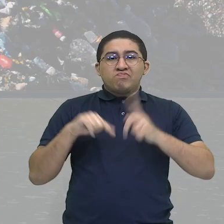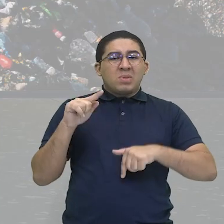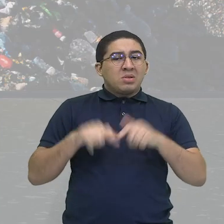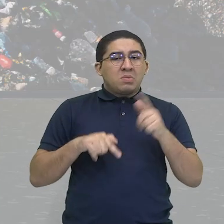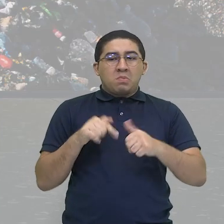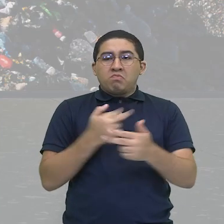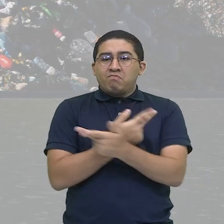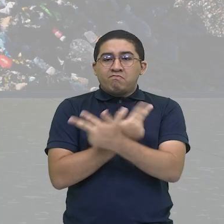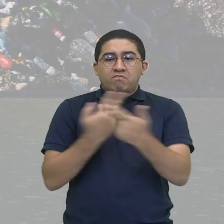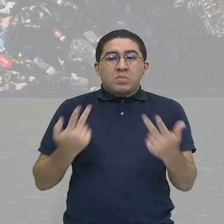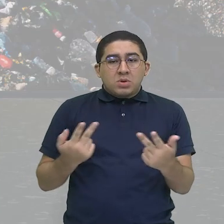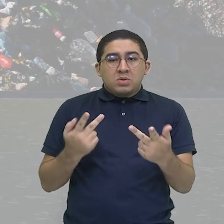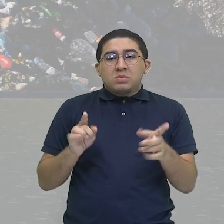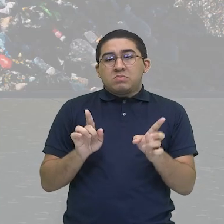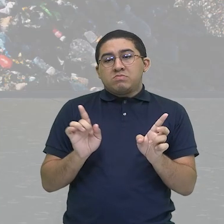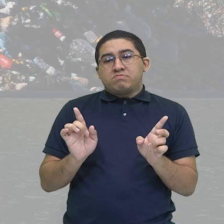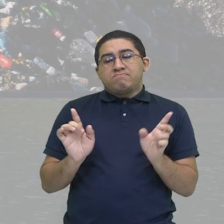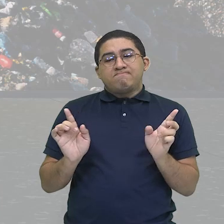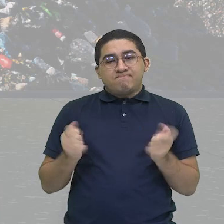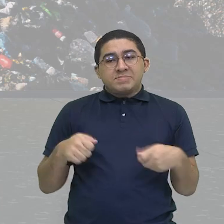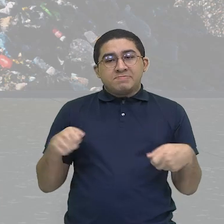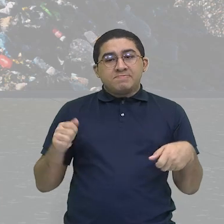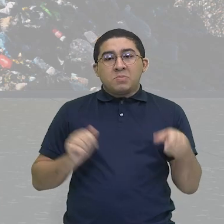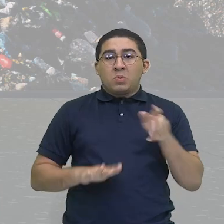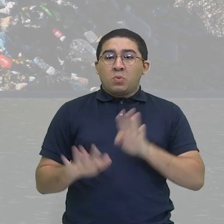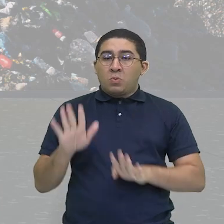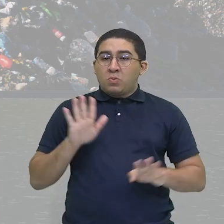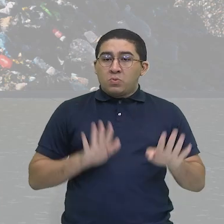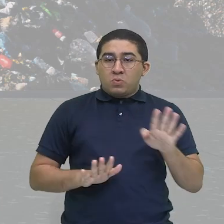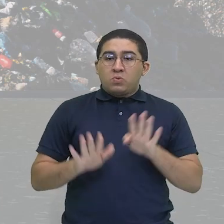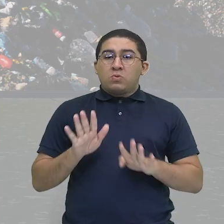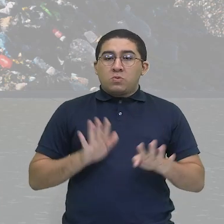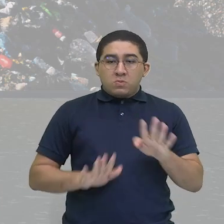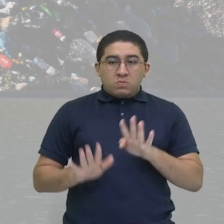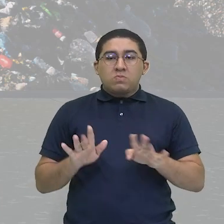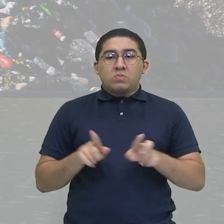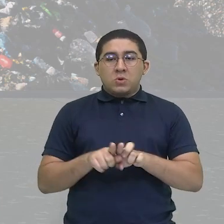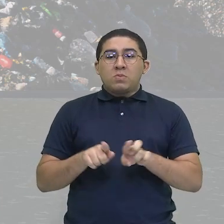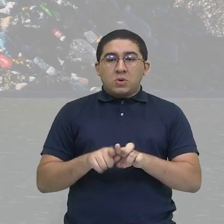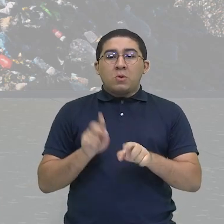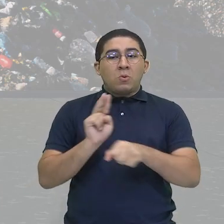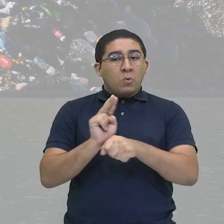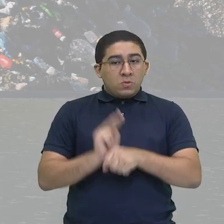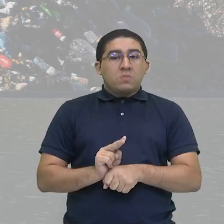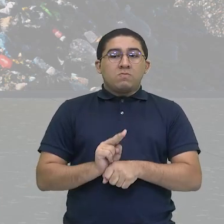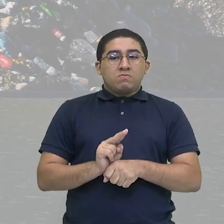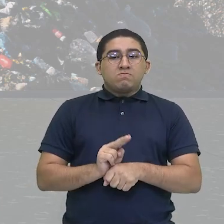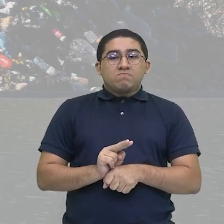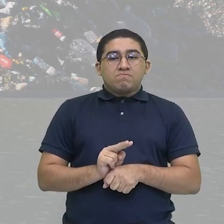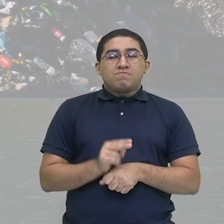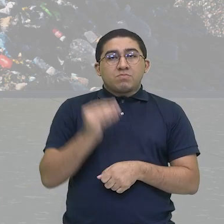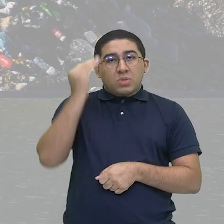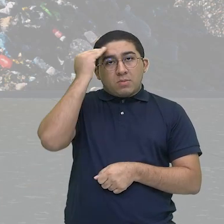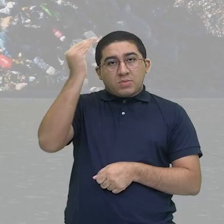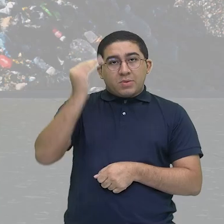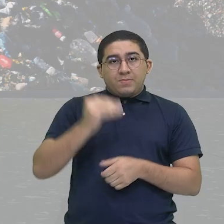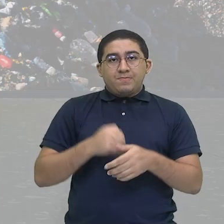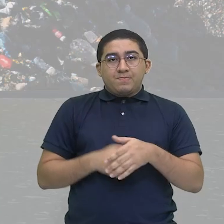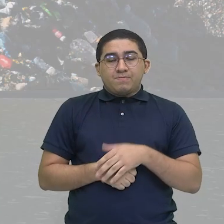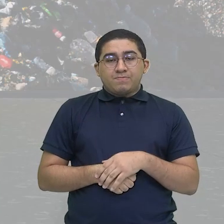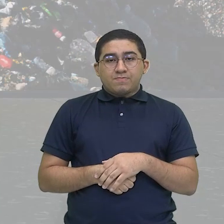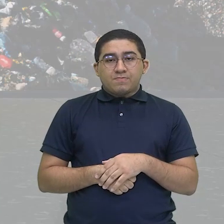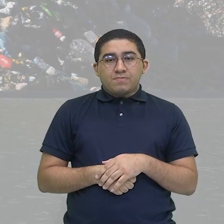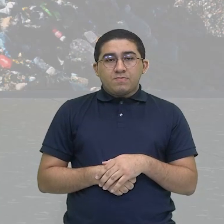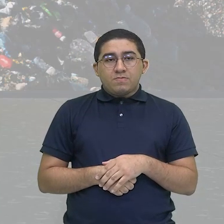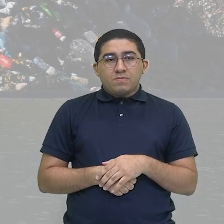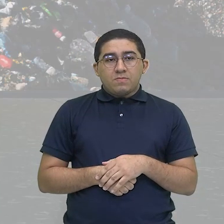não deveria estar, né? Então, nós temos que ter esse cuidado, né? Esse cuidado com o lixo, né? E a gente vê o seguinte, né? Infelizmente,